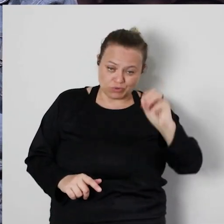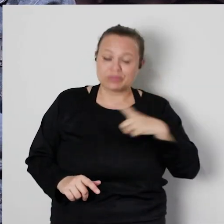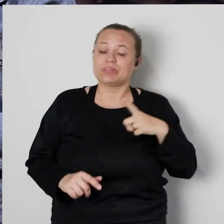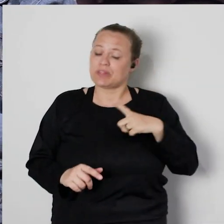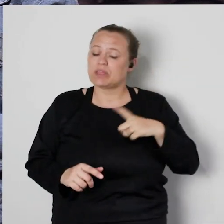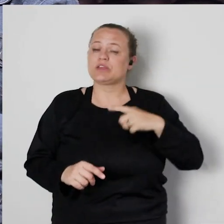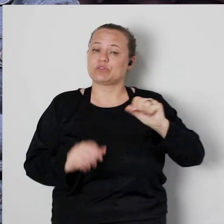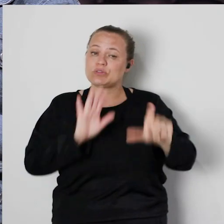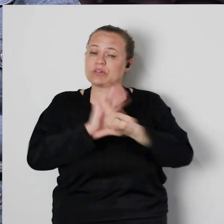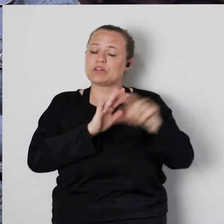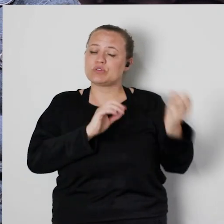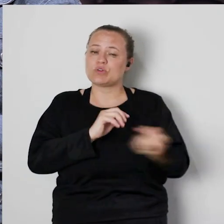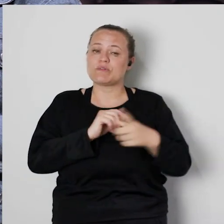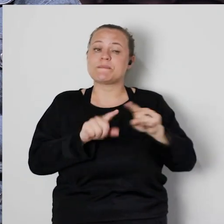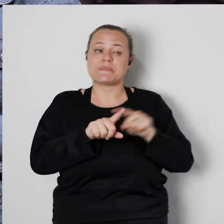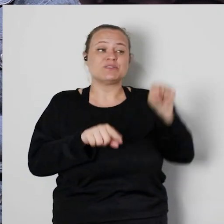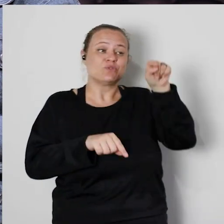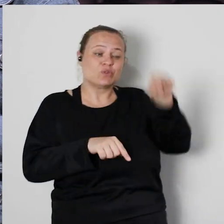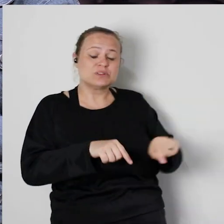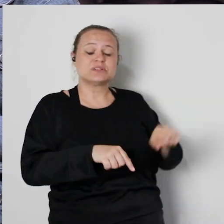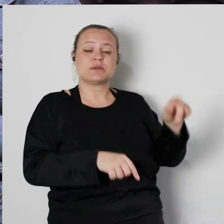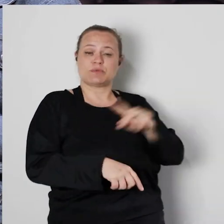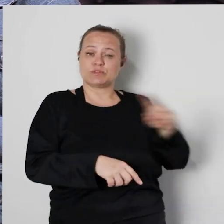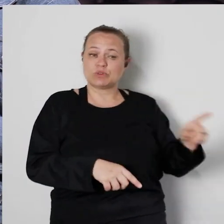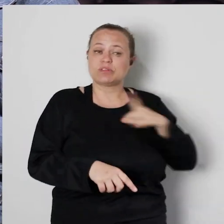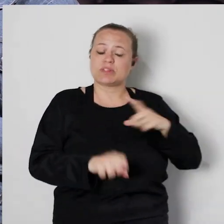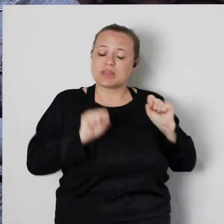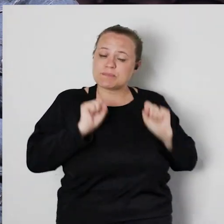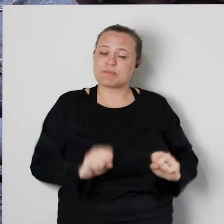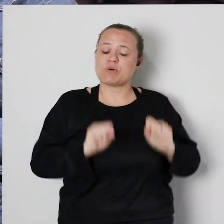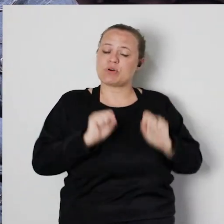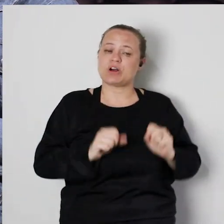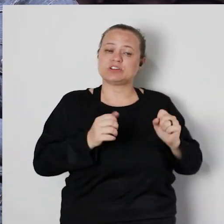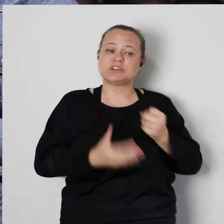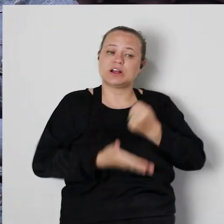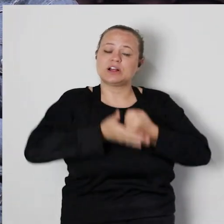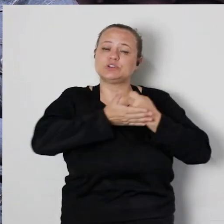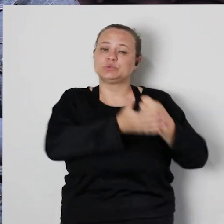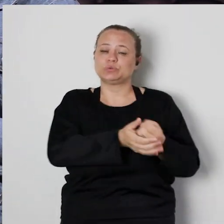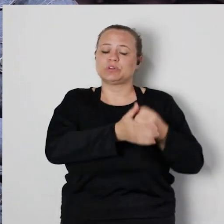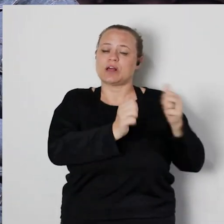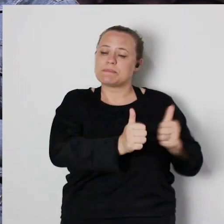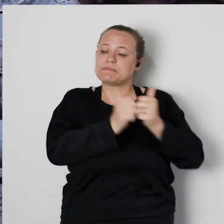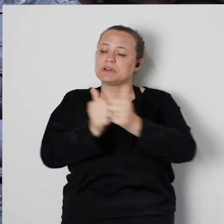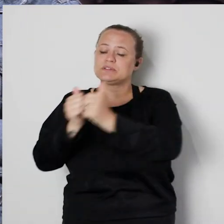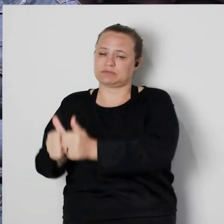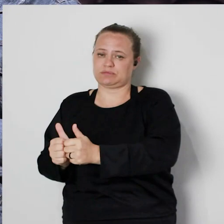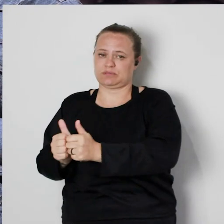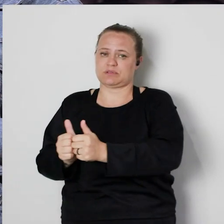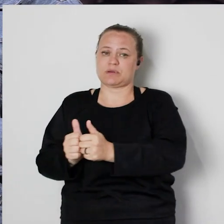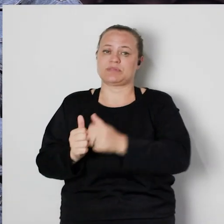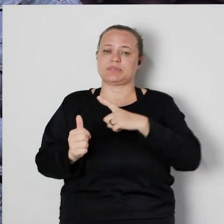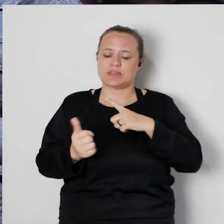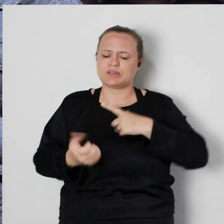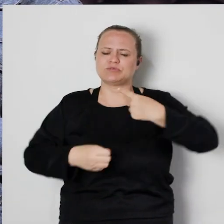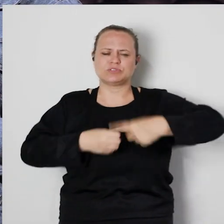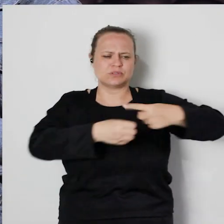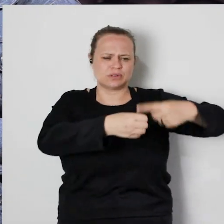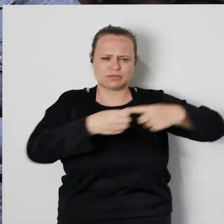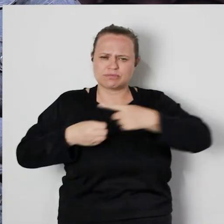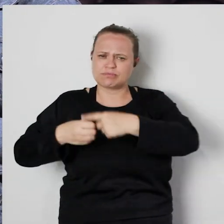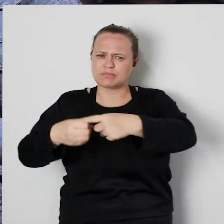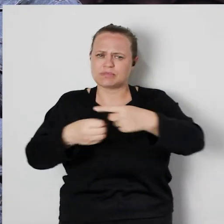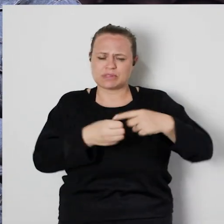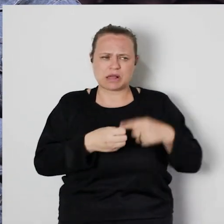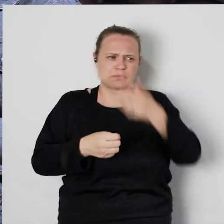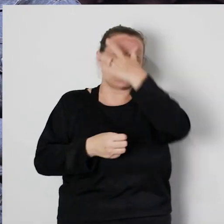tanto você, professora Heloíse, quanto o Observatório, quanto a UFSC, teve um papel muito importante nessa